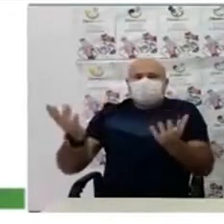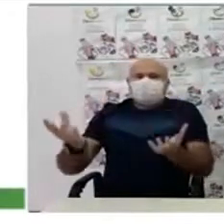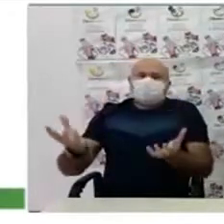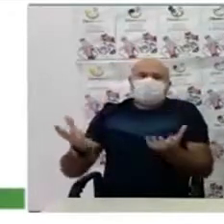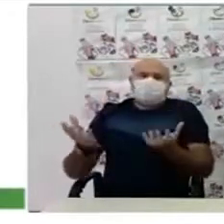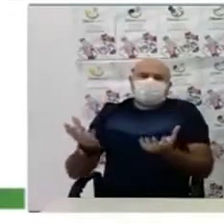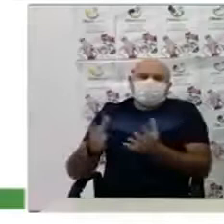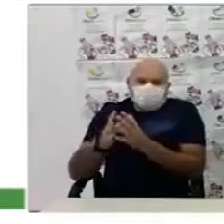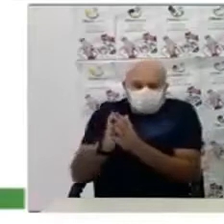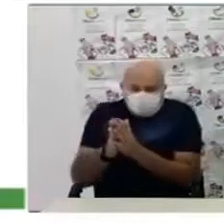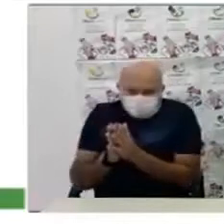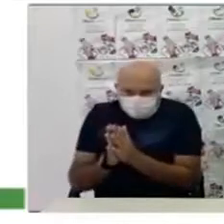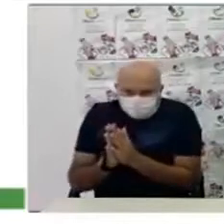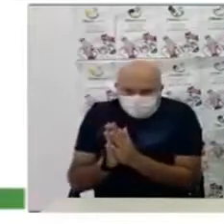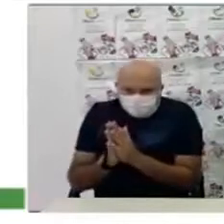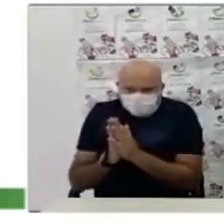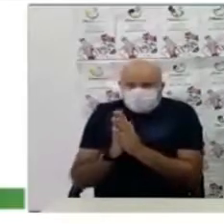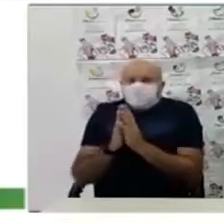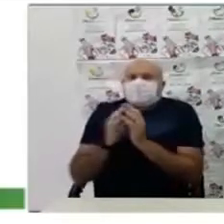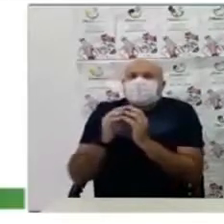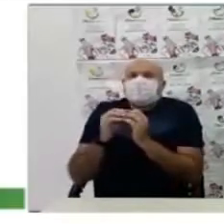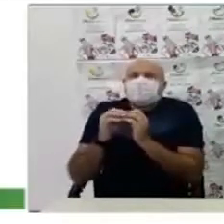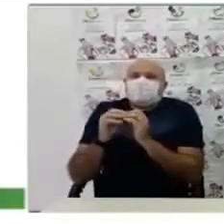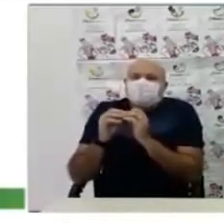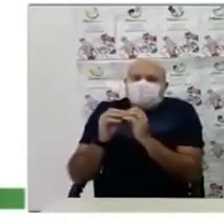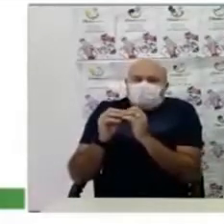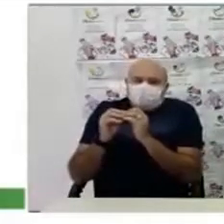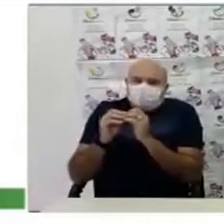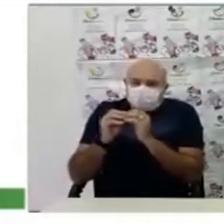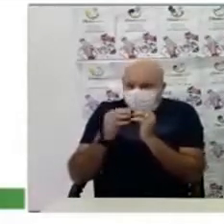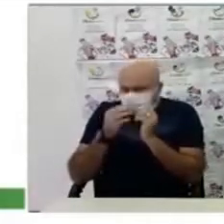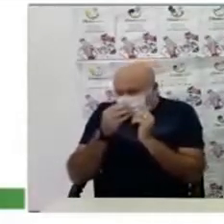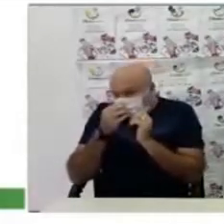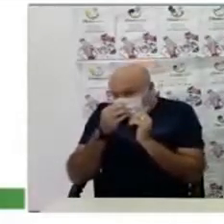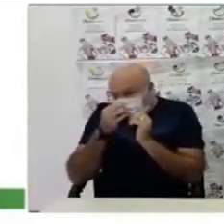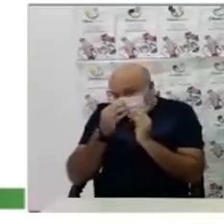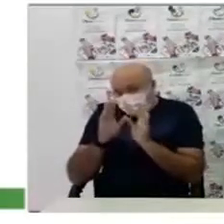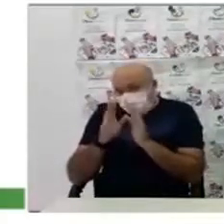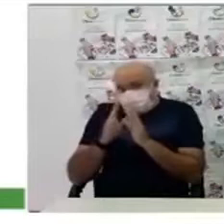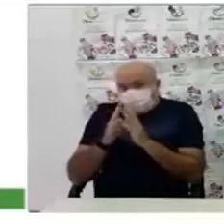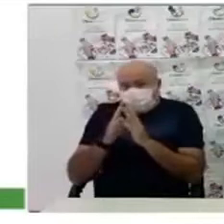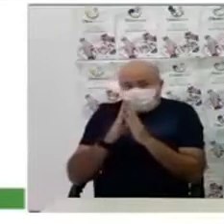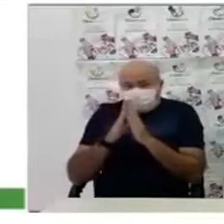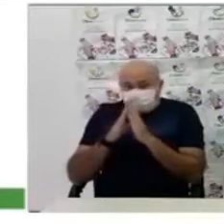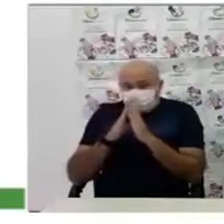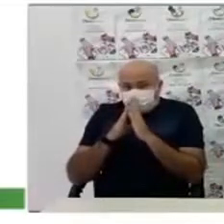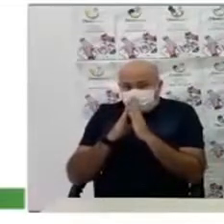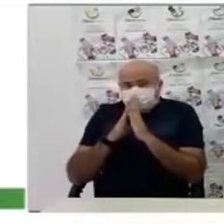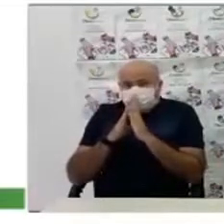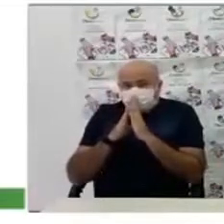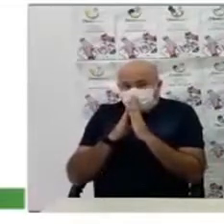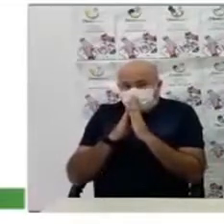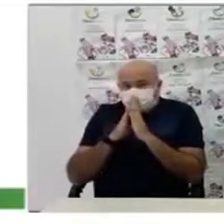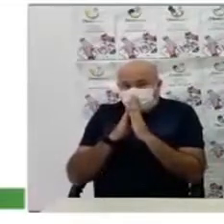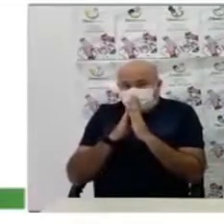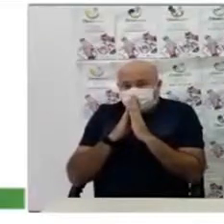da eletrosfera de Rutherford, certo? Então, o que é que nós temos aí? Um pequeno detalhe, né?